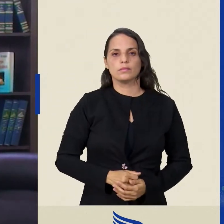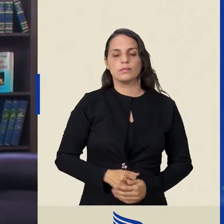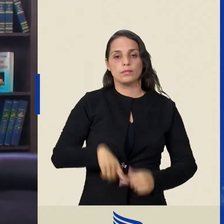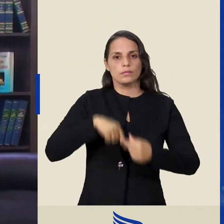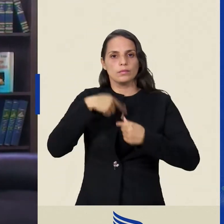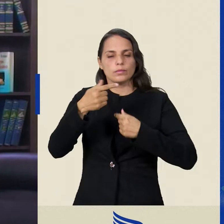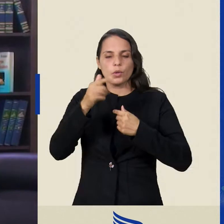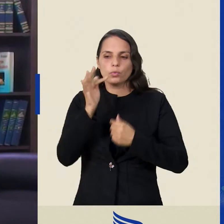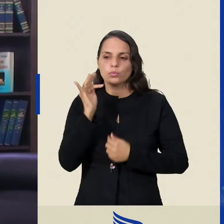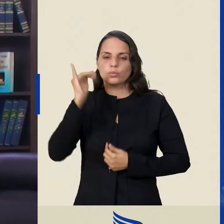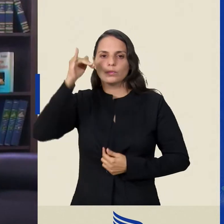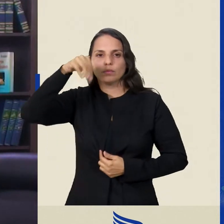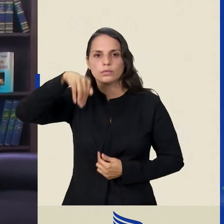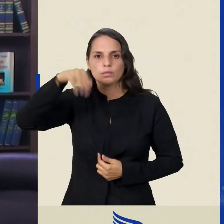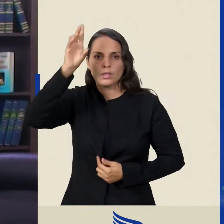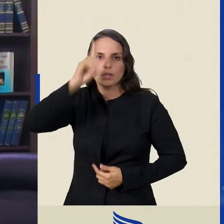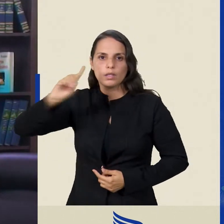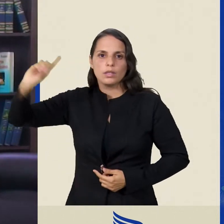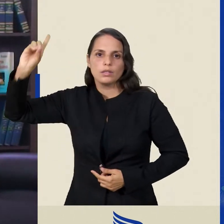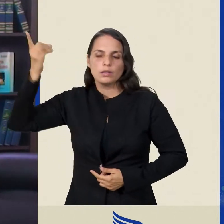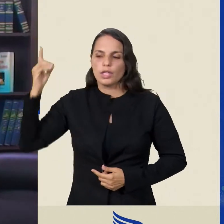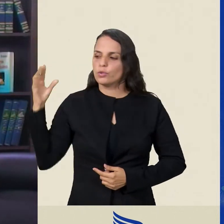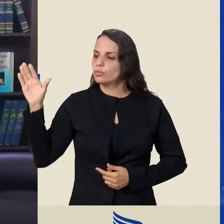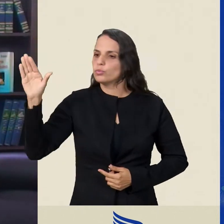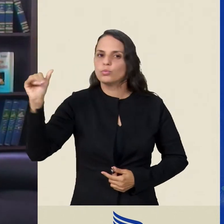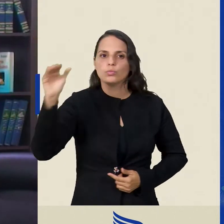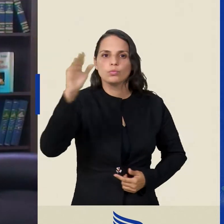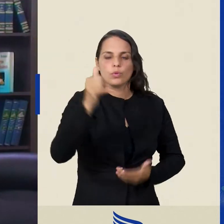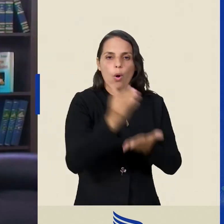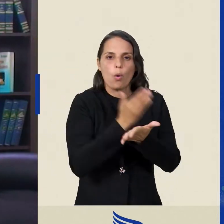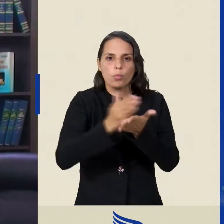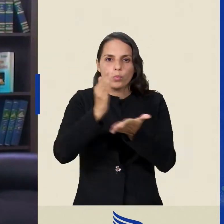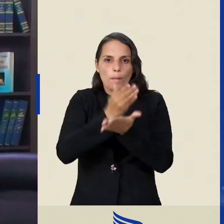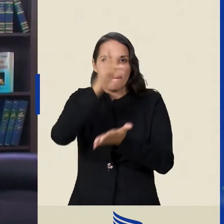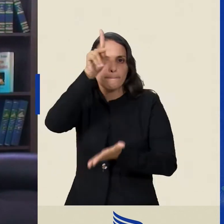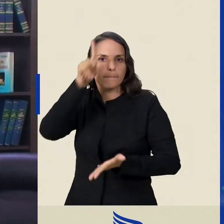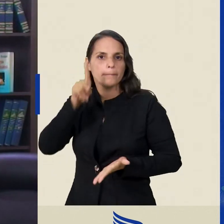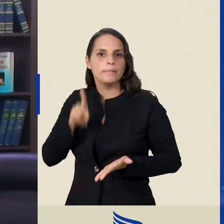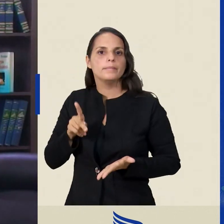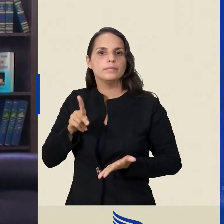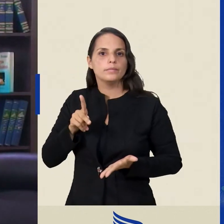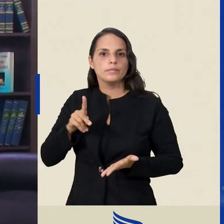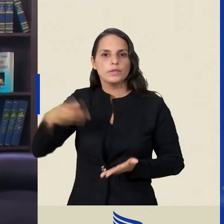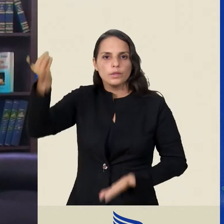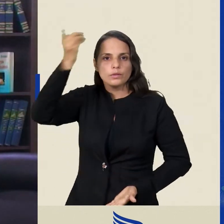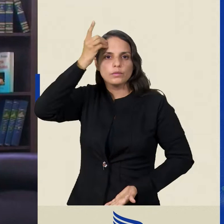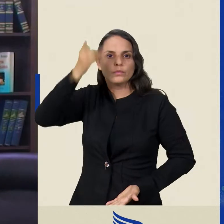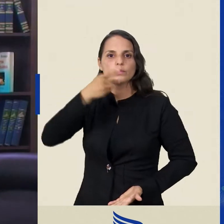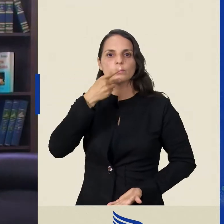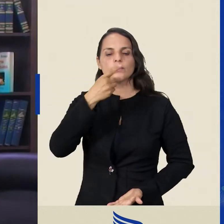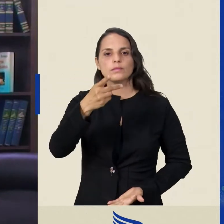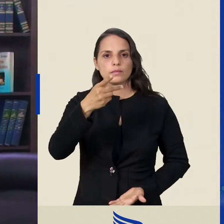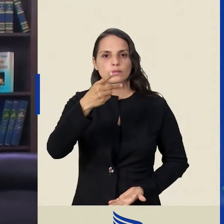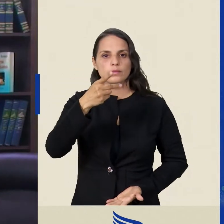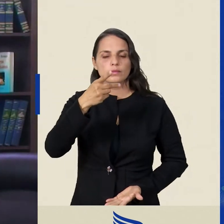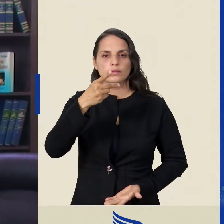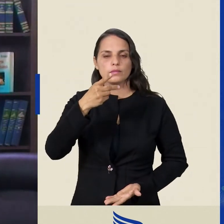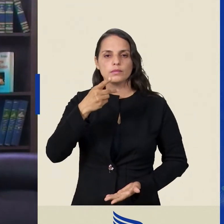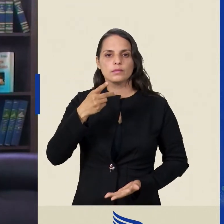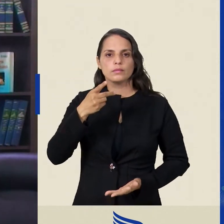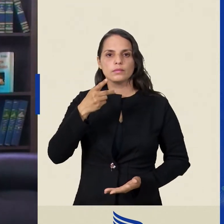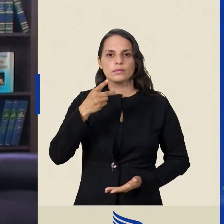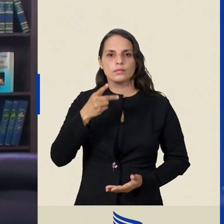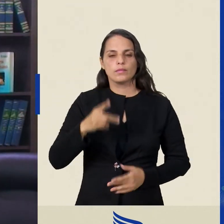fim, Deus chamou algumas pessoas para exercerem o dom profético, sobre os